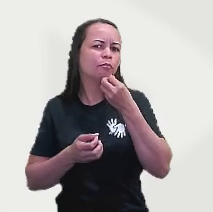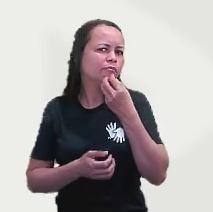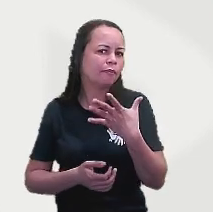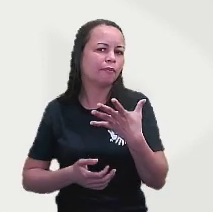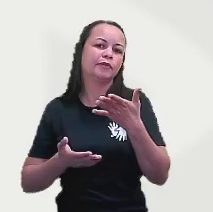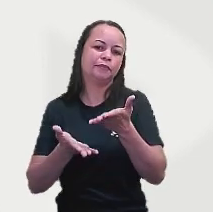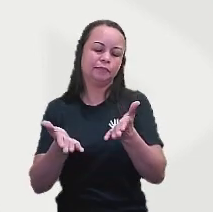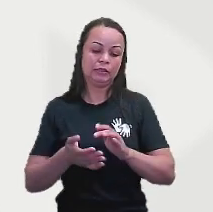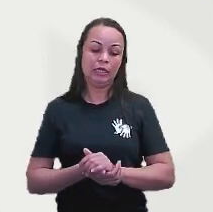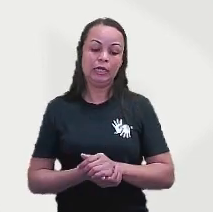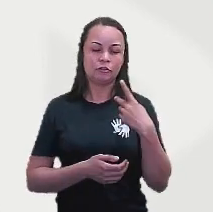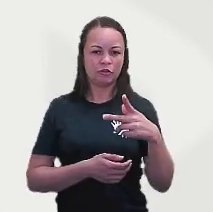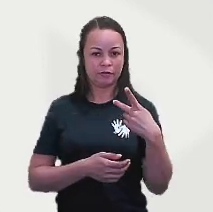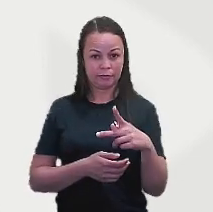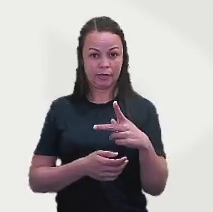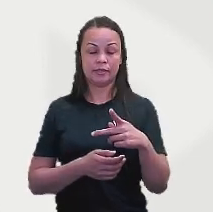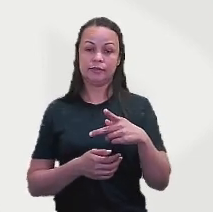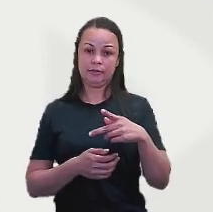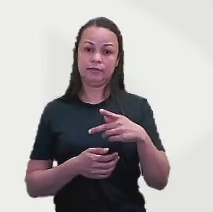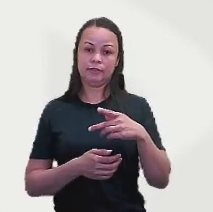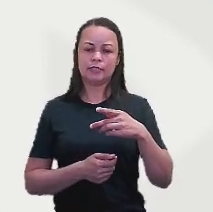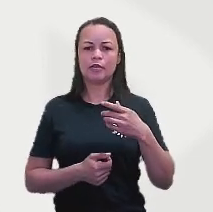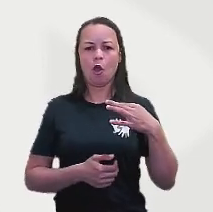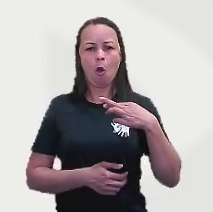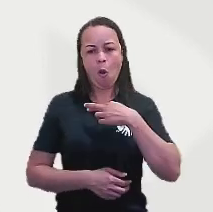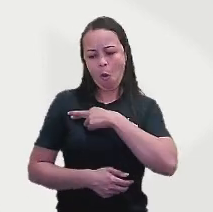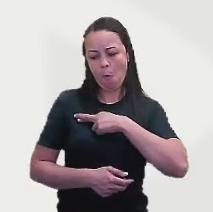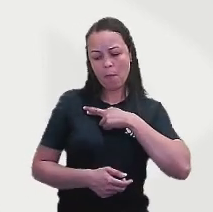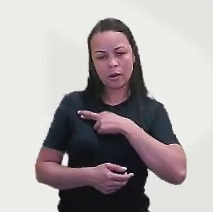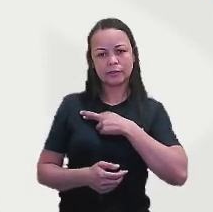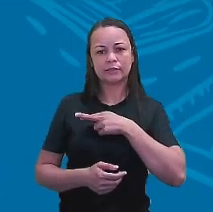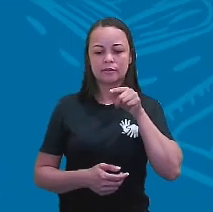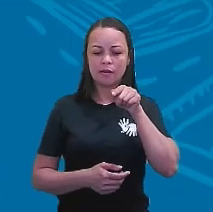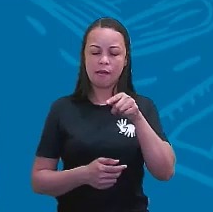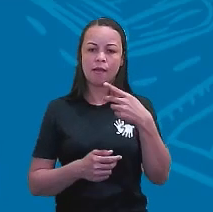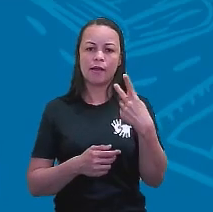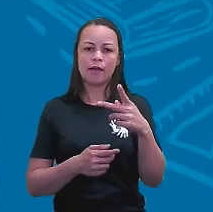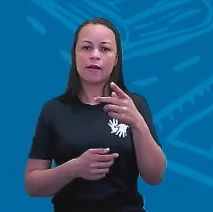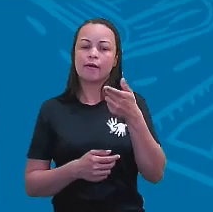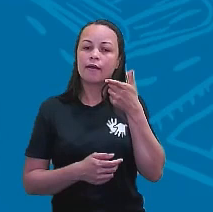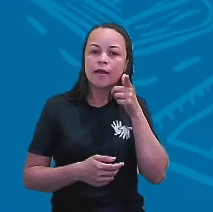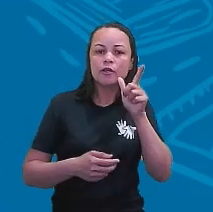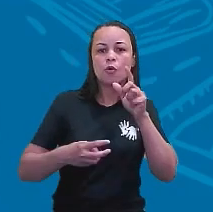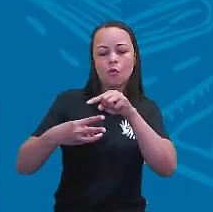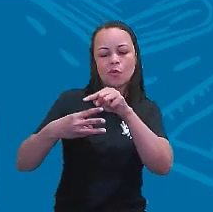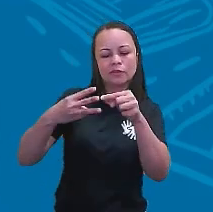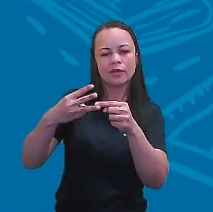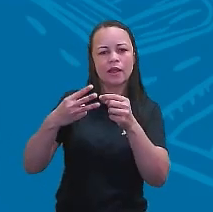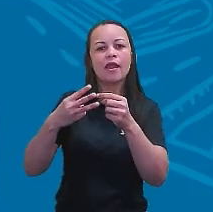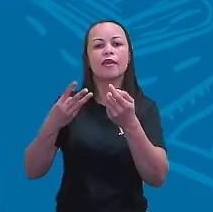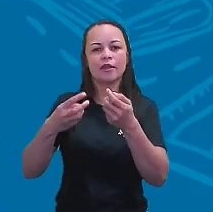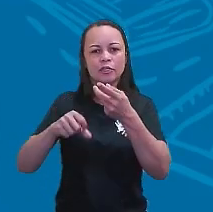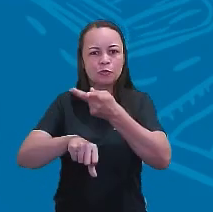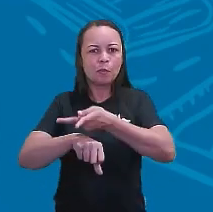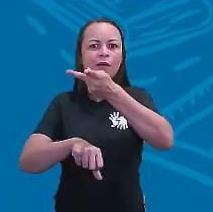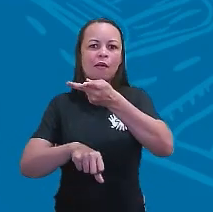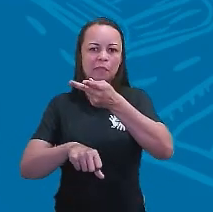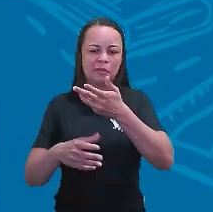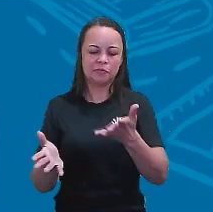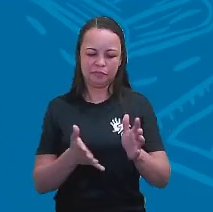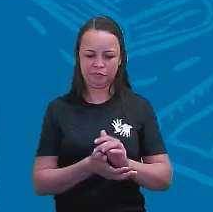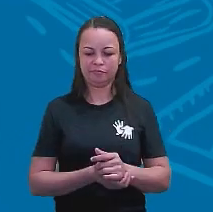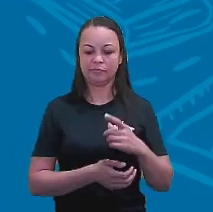através também desse romance que ele ganhou 3 prêmios. E aí nós temos em destaque o Fábio